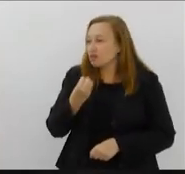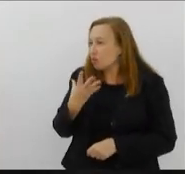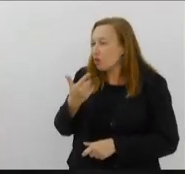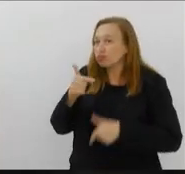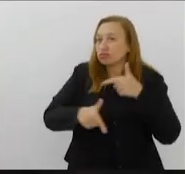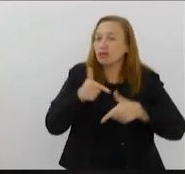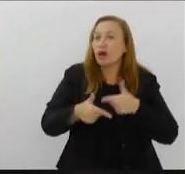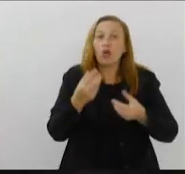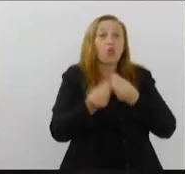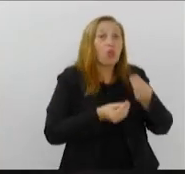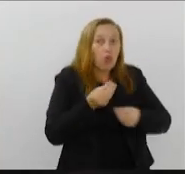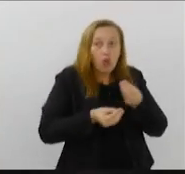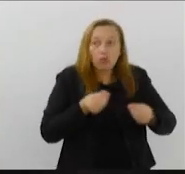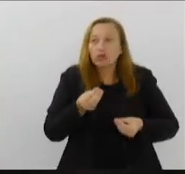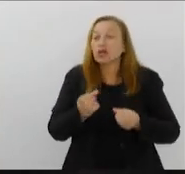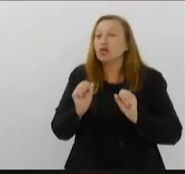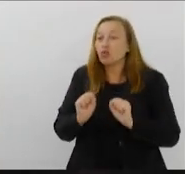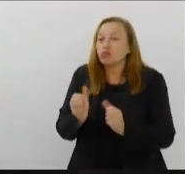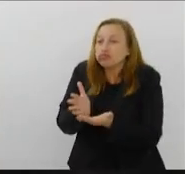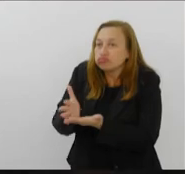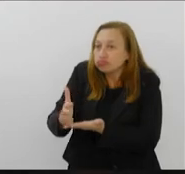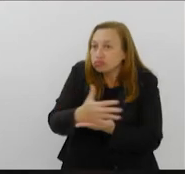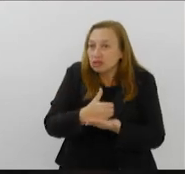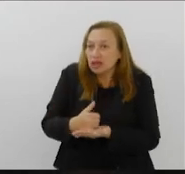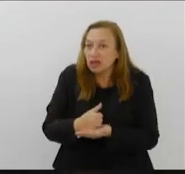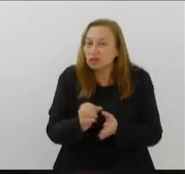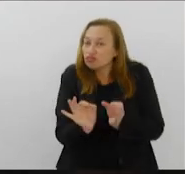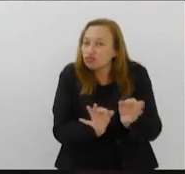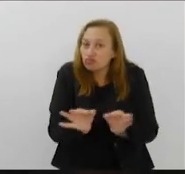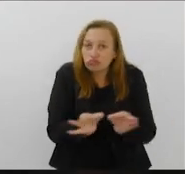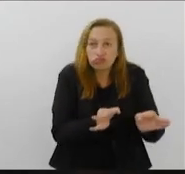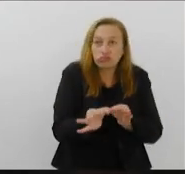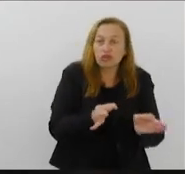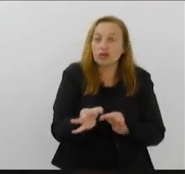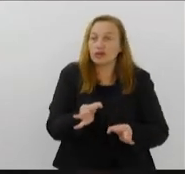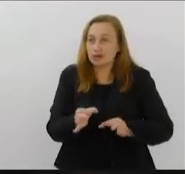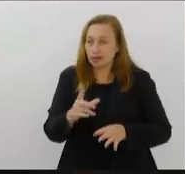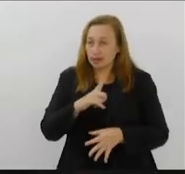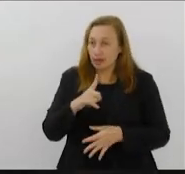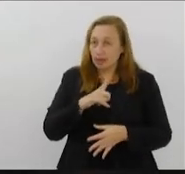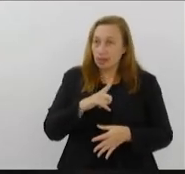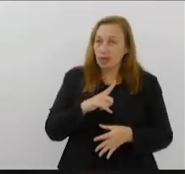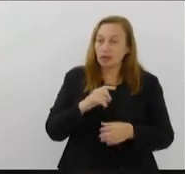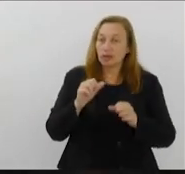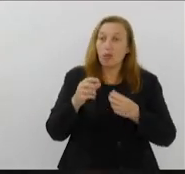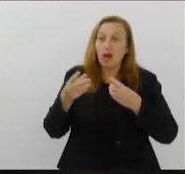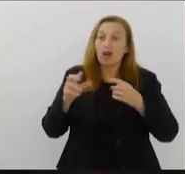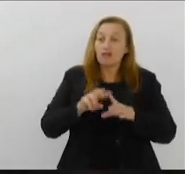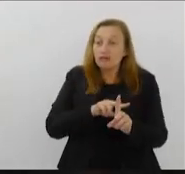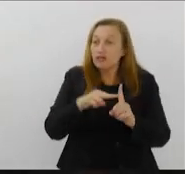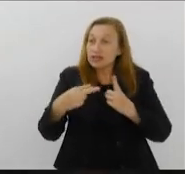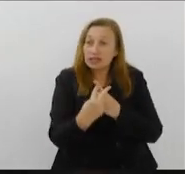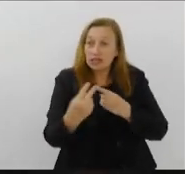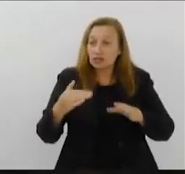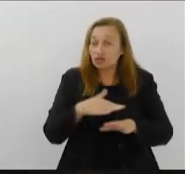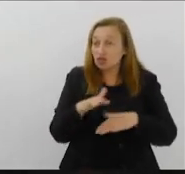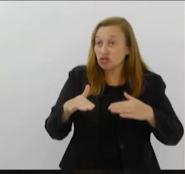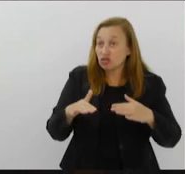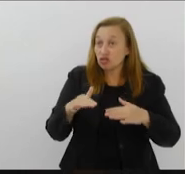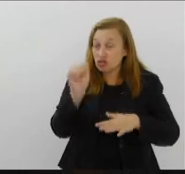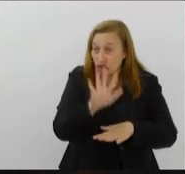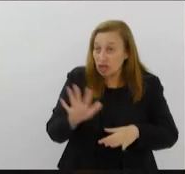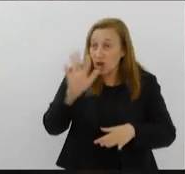como está fazendo, e como é que a gente coleta dados de maneira organizada, né, para a gente ter esse panorama, porque hoje são ações isoladas